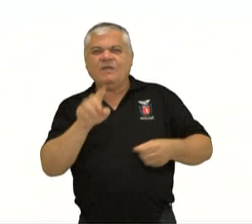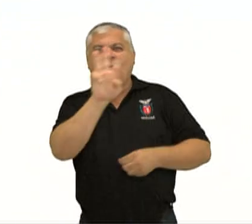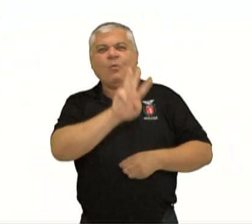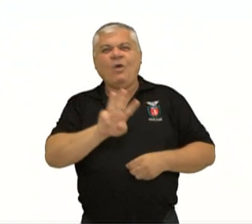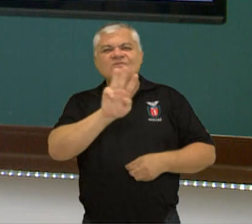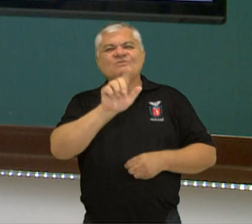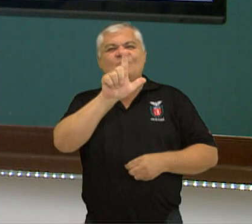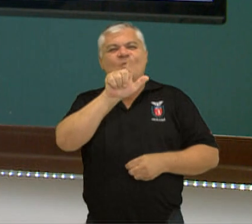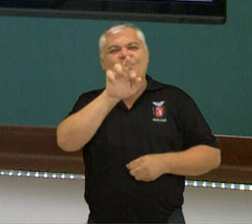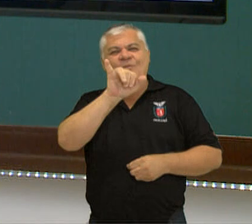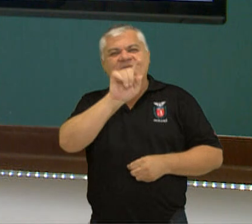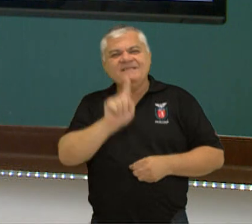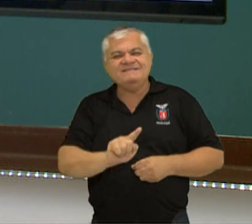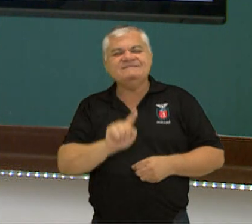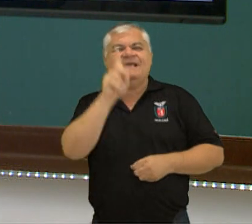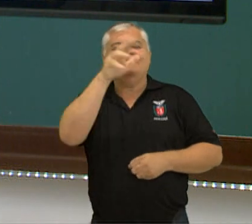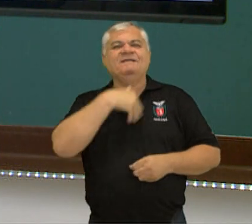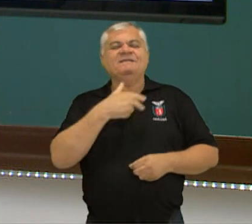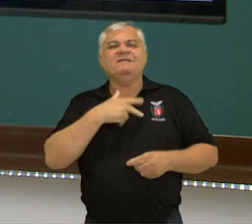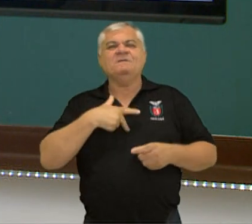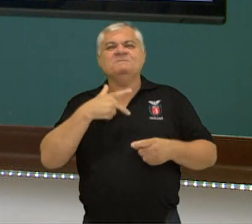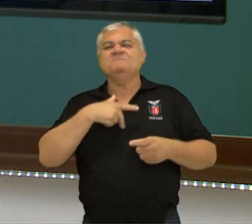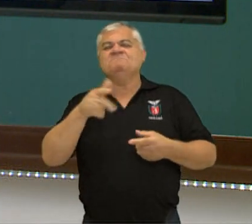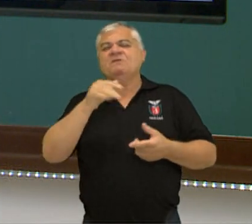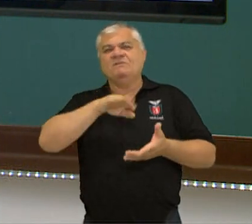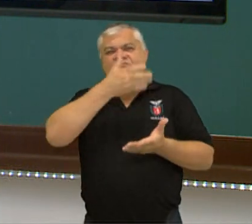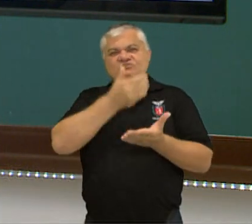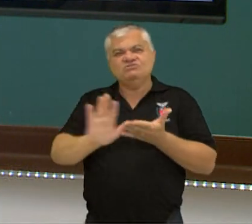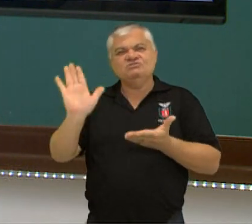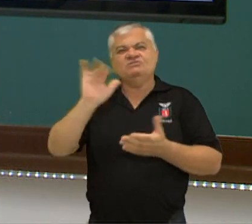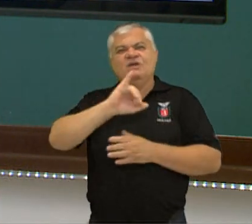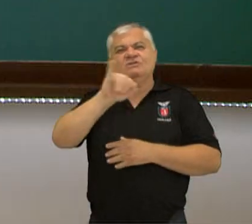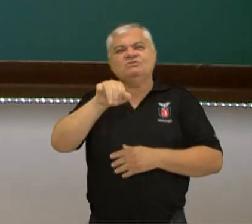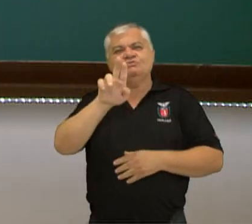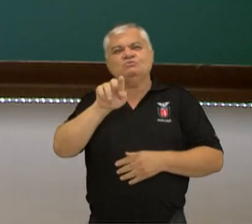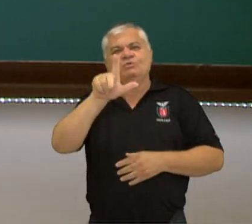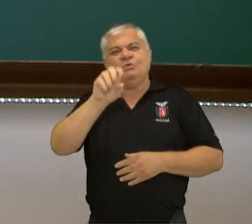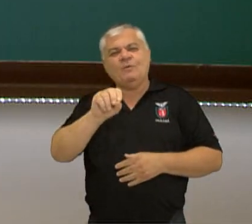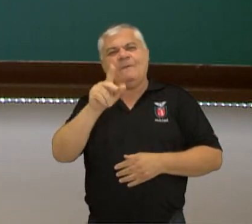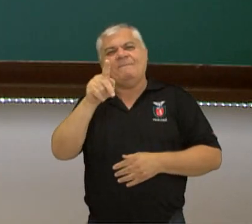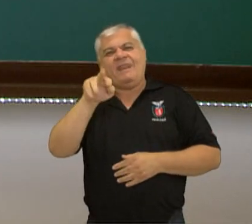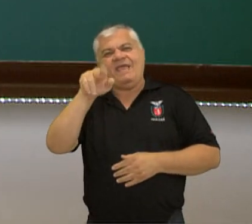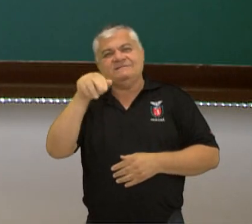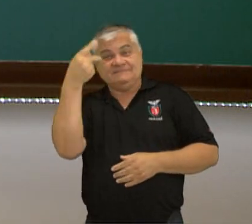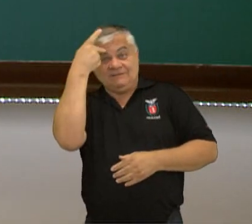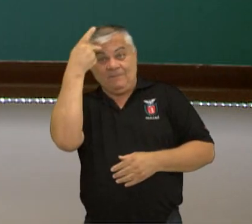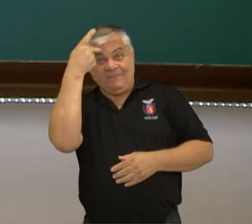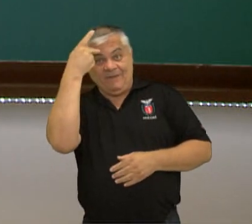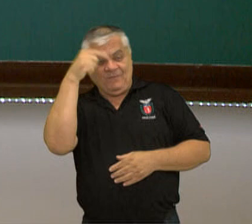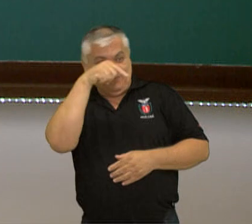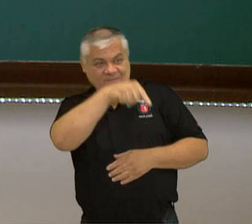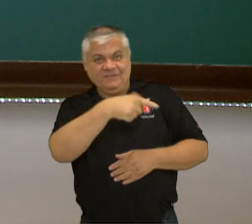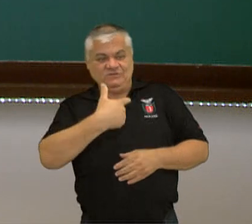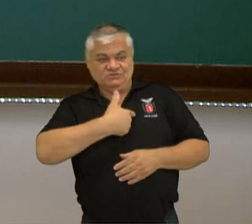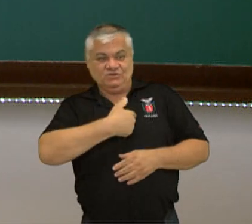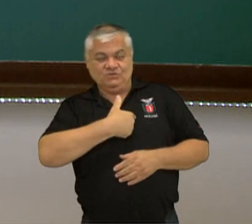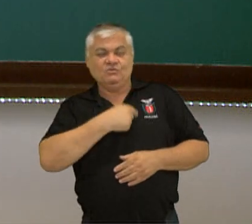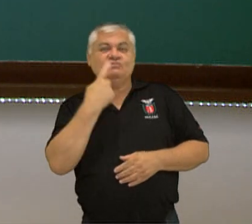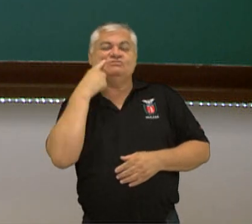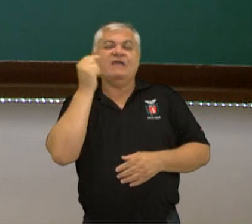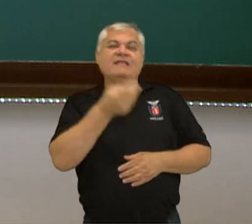Luiz, impedir a posse do presidente eleito Júlio Prestes, e Getúlio Vargas, em 3 de novembro